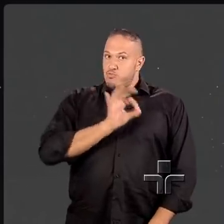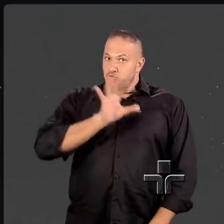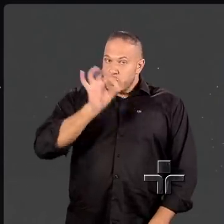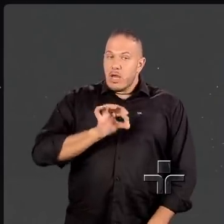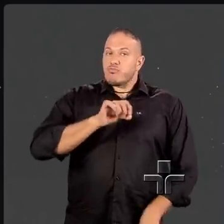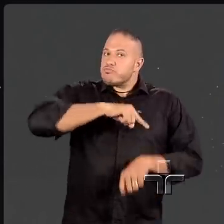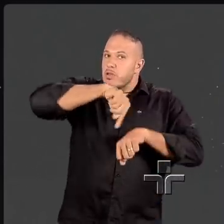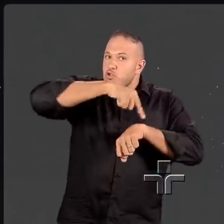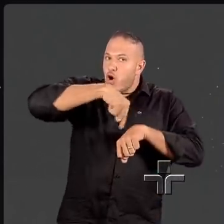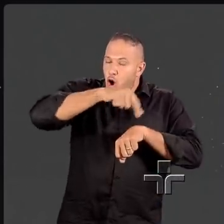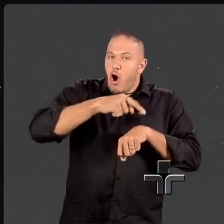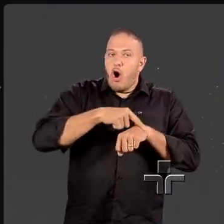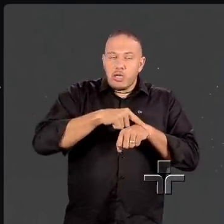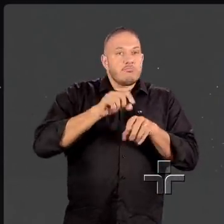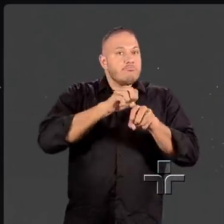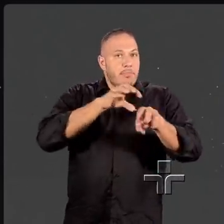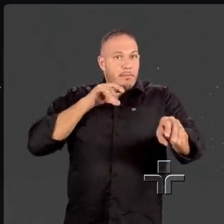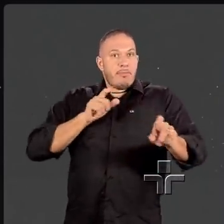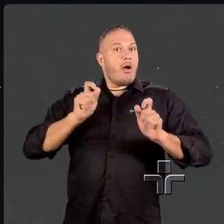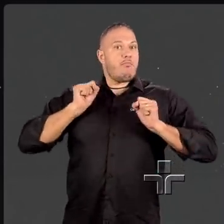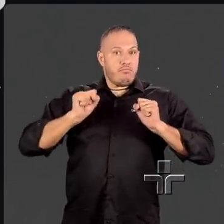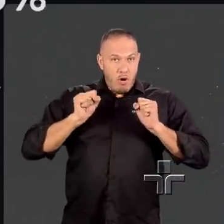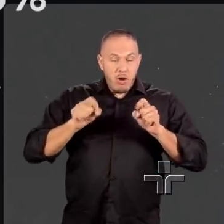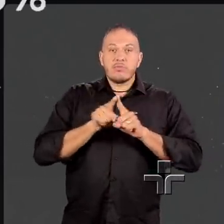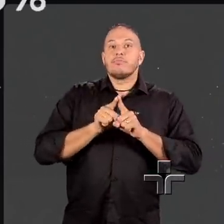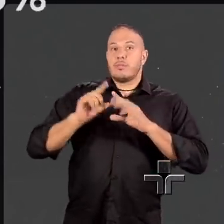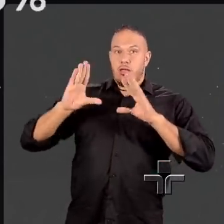horas obrigatórias à distância. No